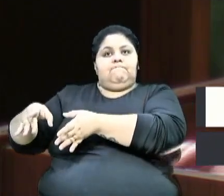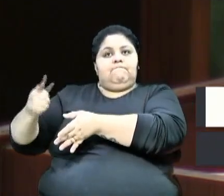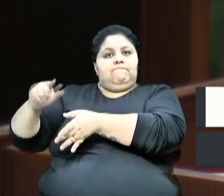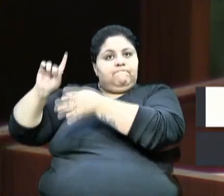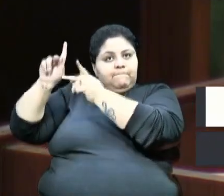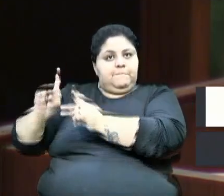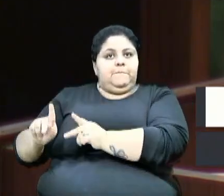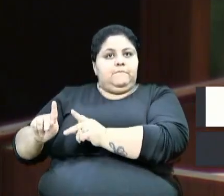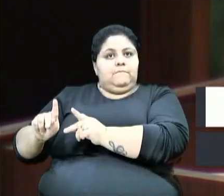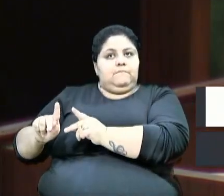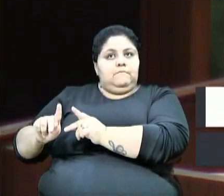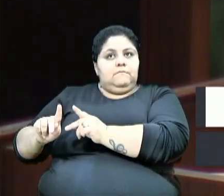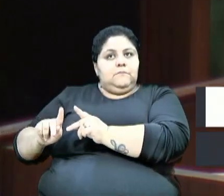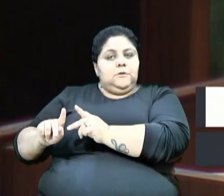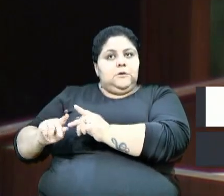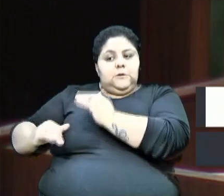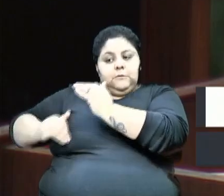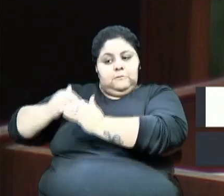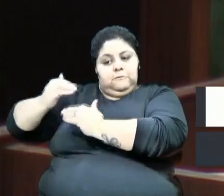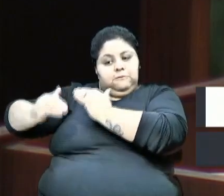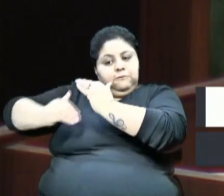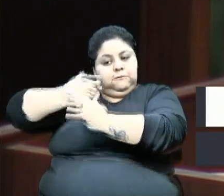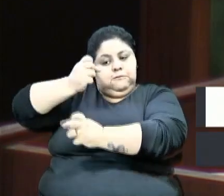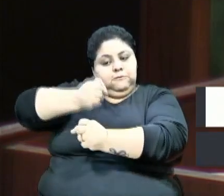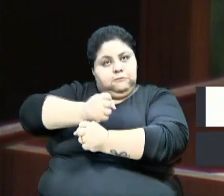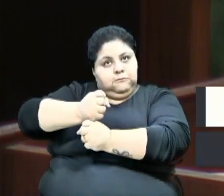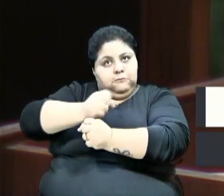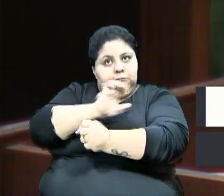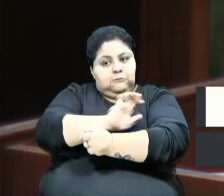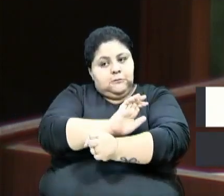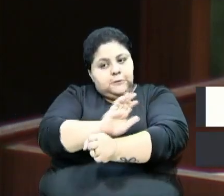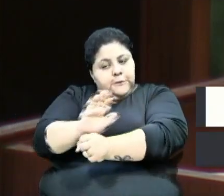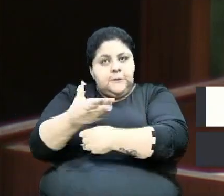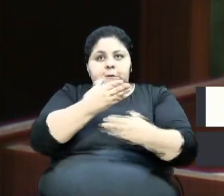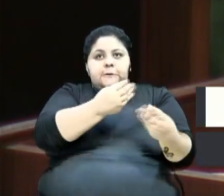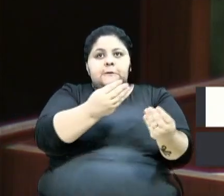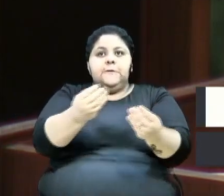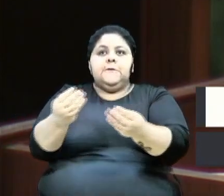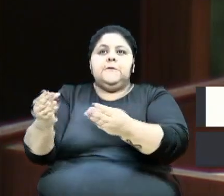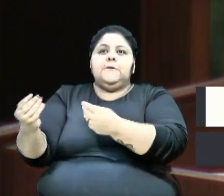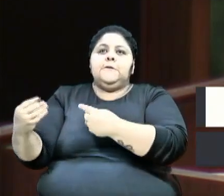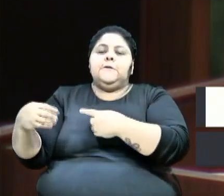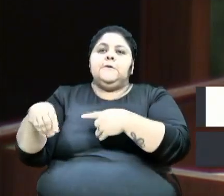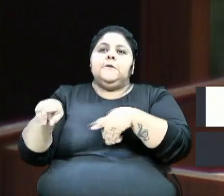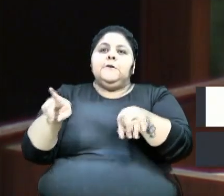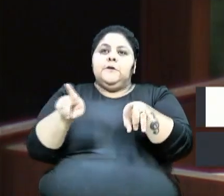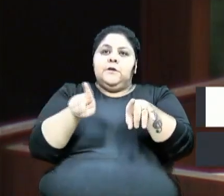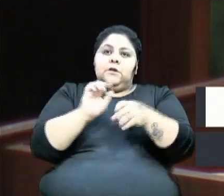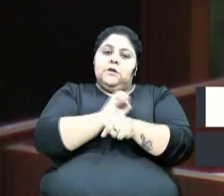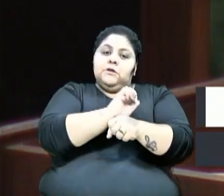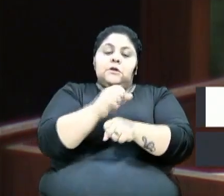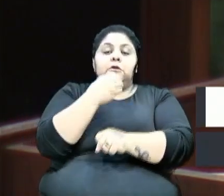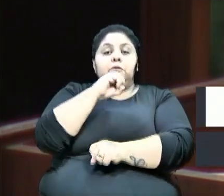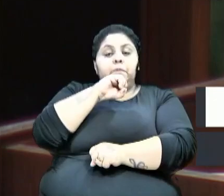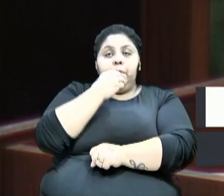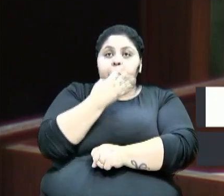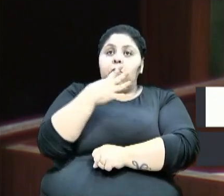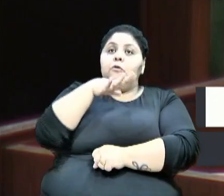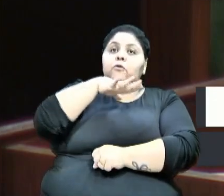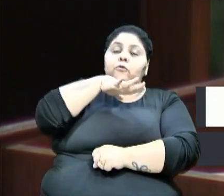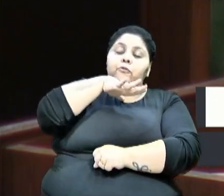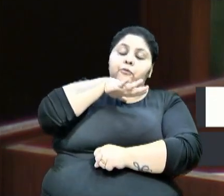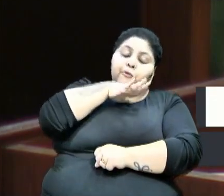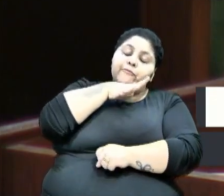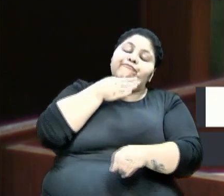dos anos, contamos com a ajuda de muitos. Alguns deixaram seu melhor, outros seu pior. Faz parte.